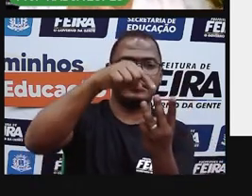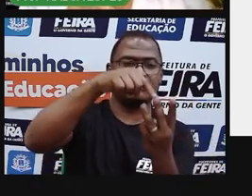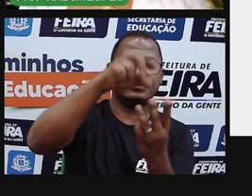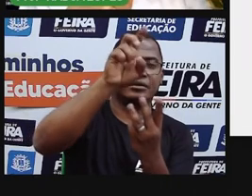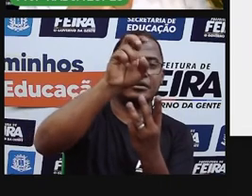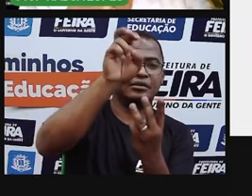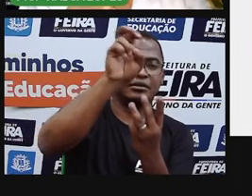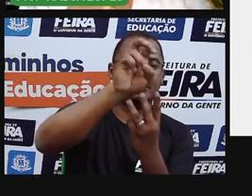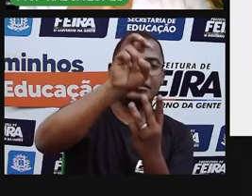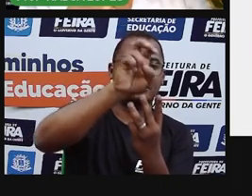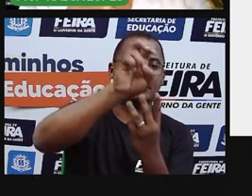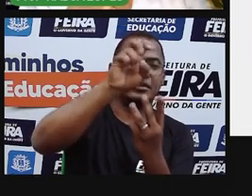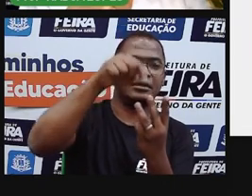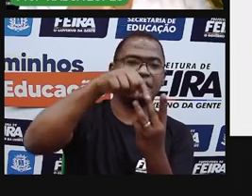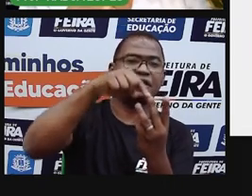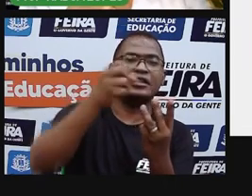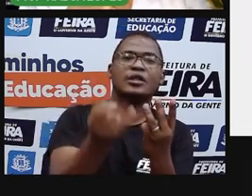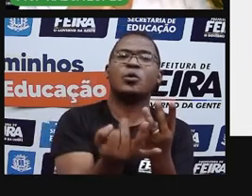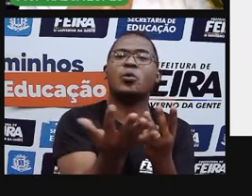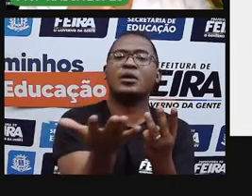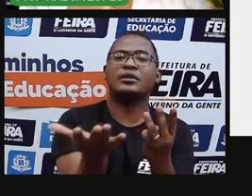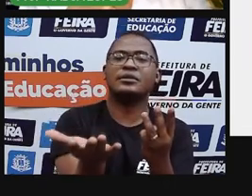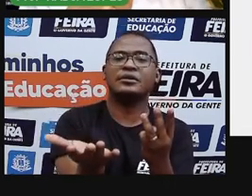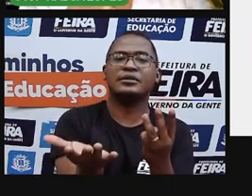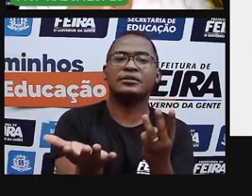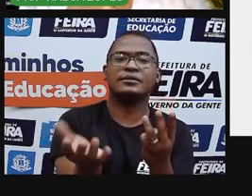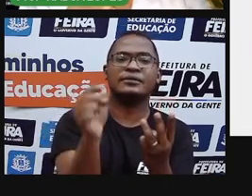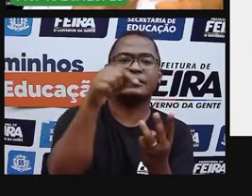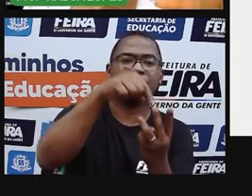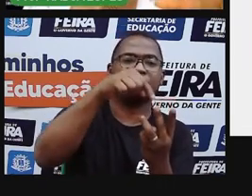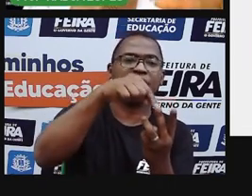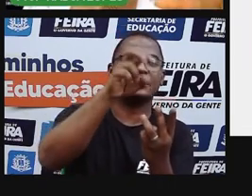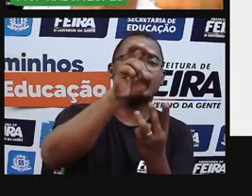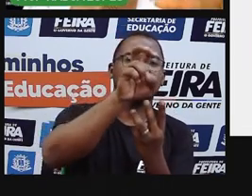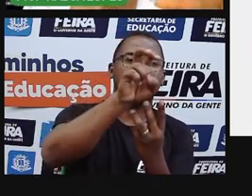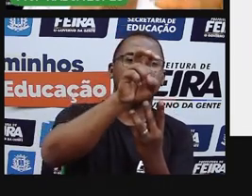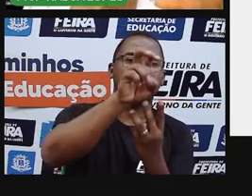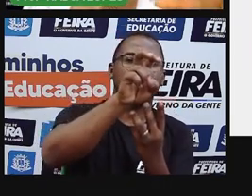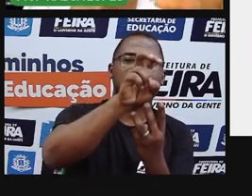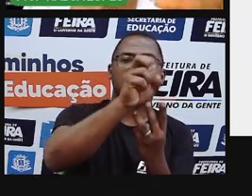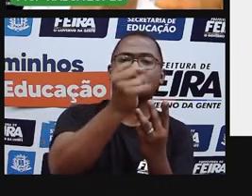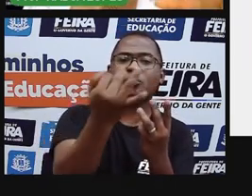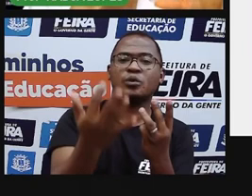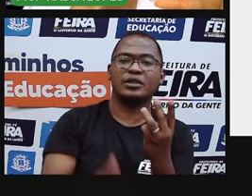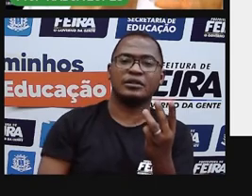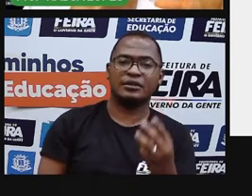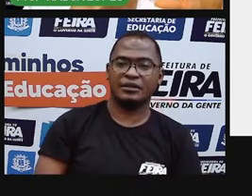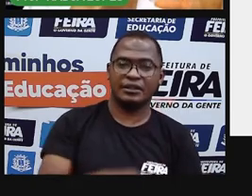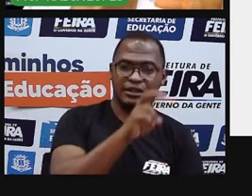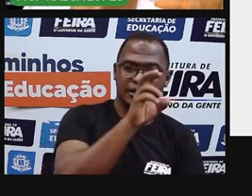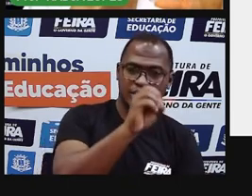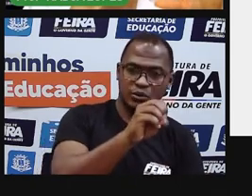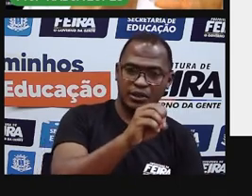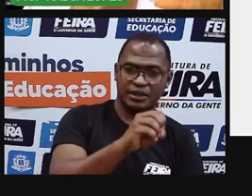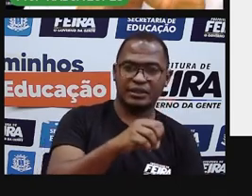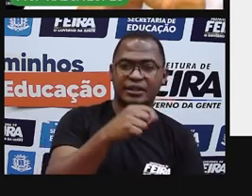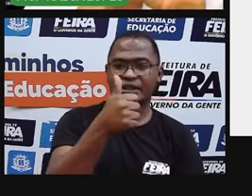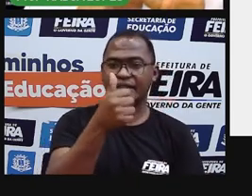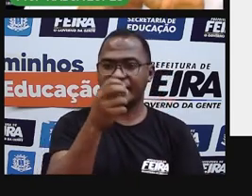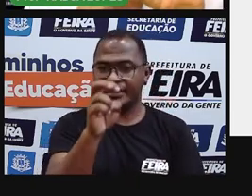se uma nessa né 10 duma desenho 23 da cima 30